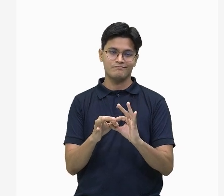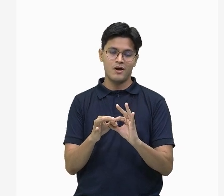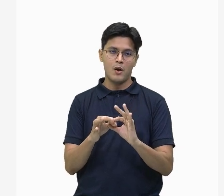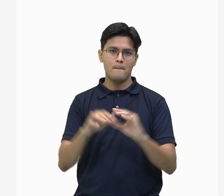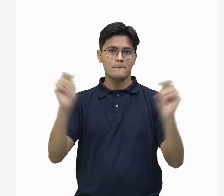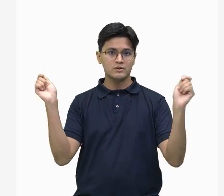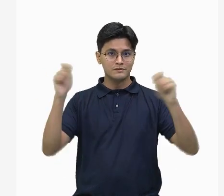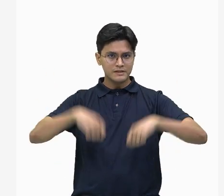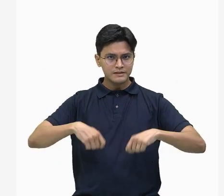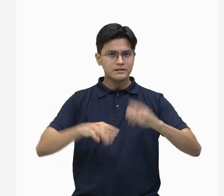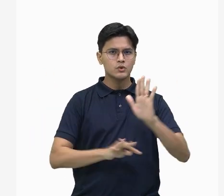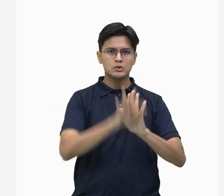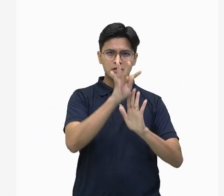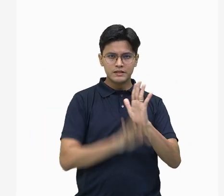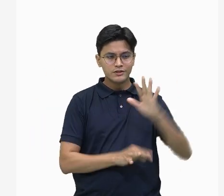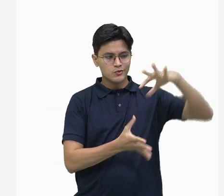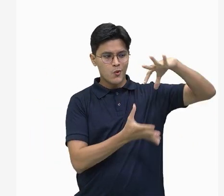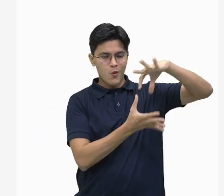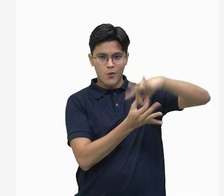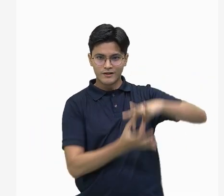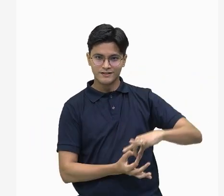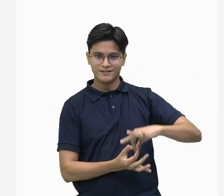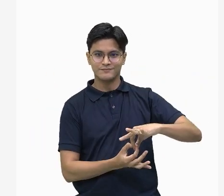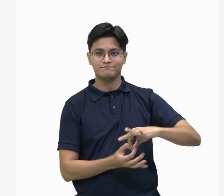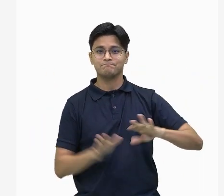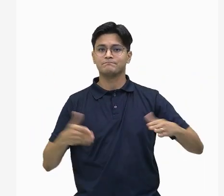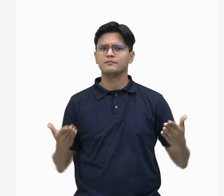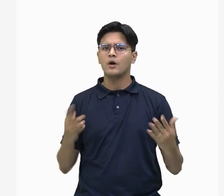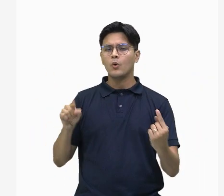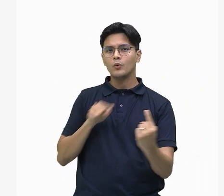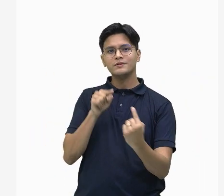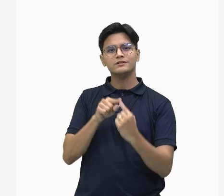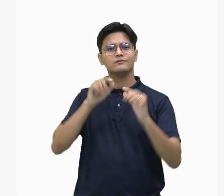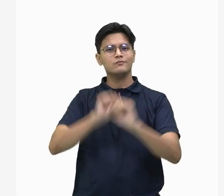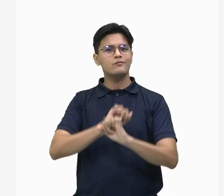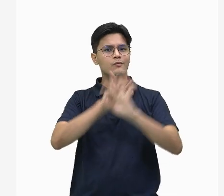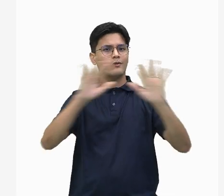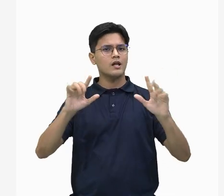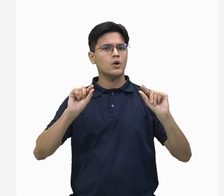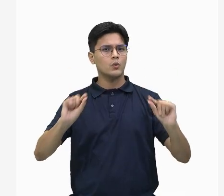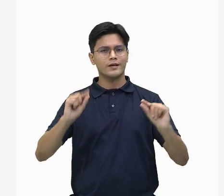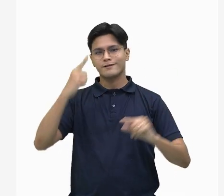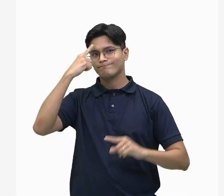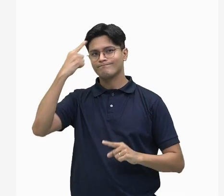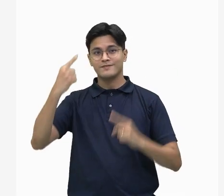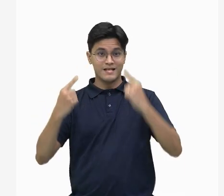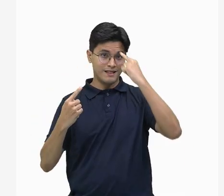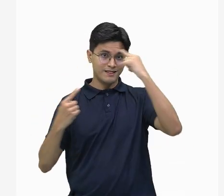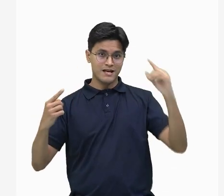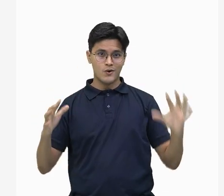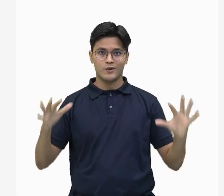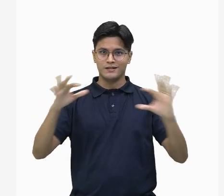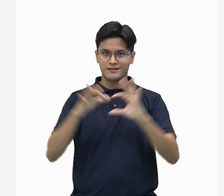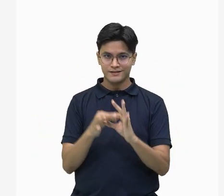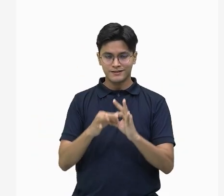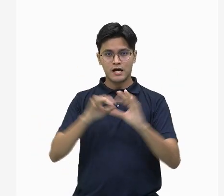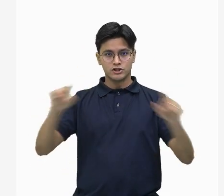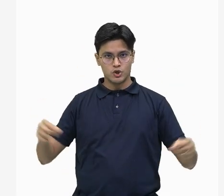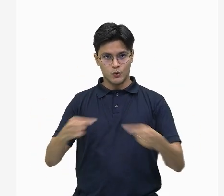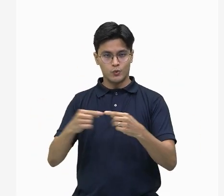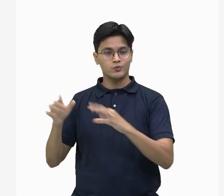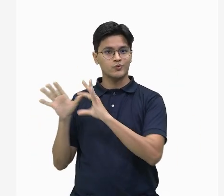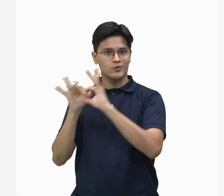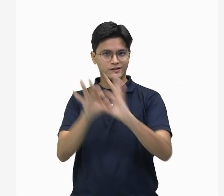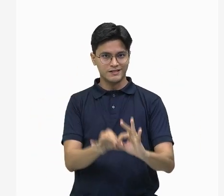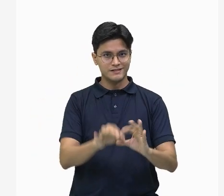ao texto. Então, a função delas é bem clara. Elas vão conectar ideias ali dentro de um determinado contexto e elas vão